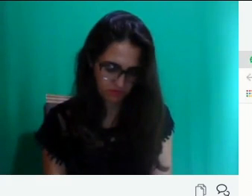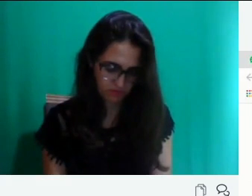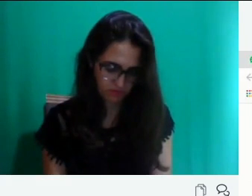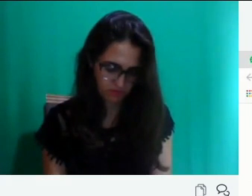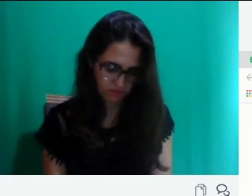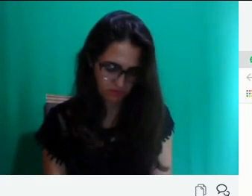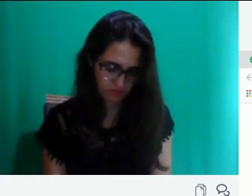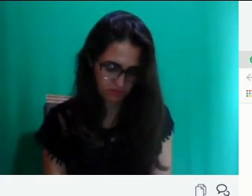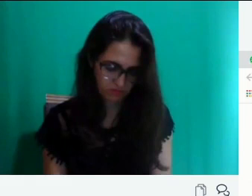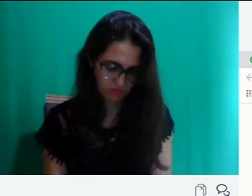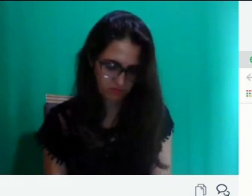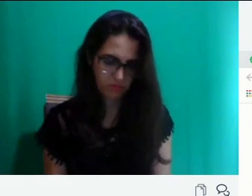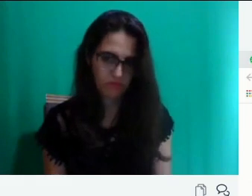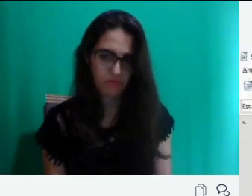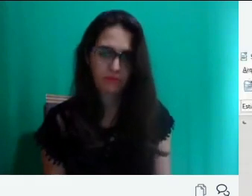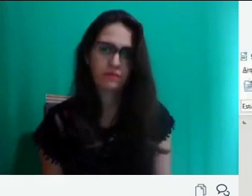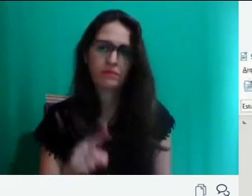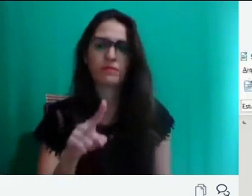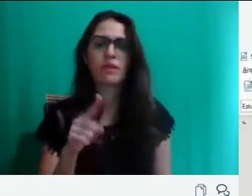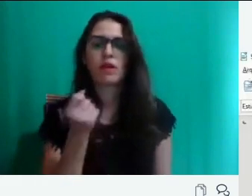e o número da semente utilizada.